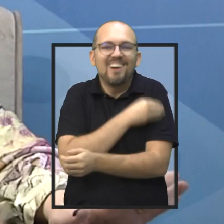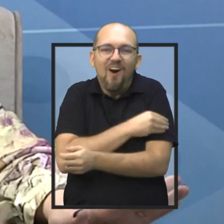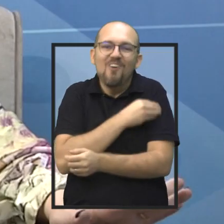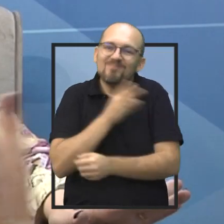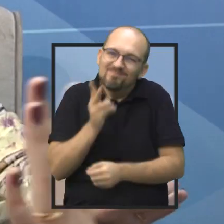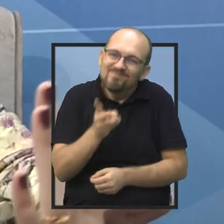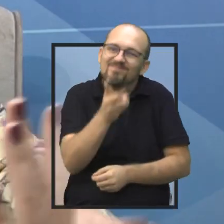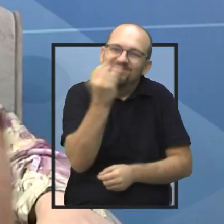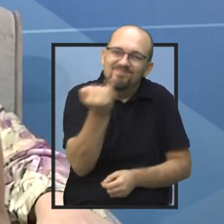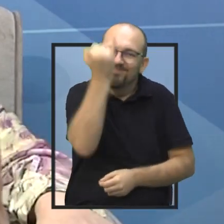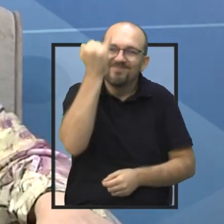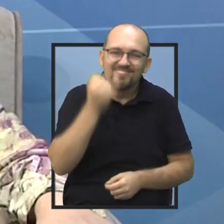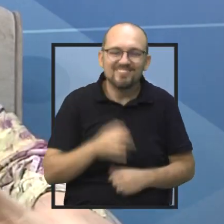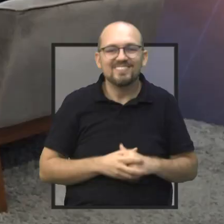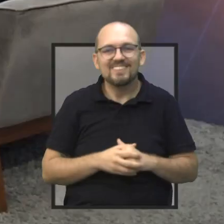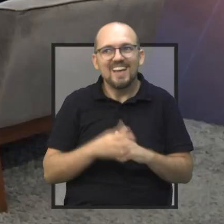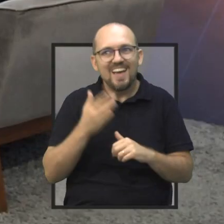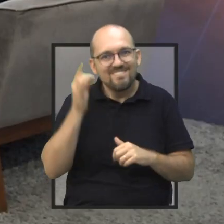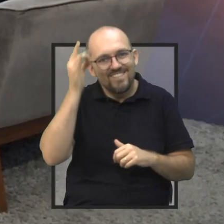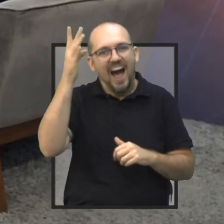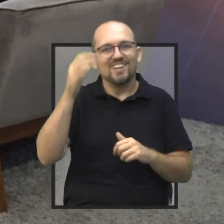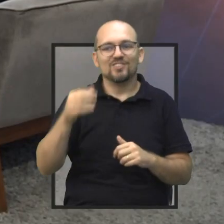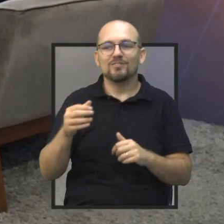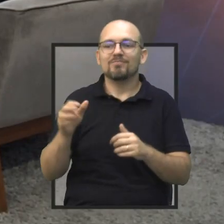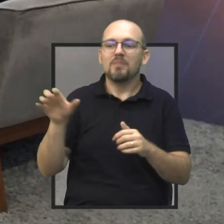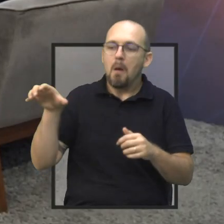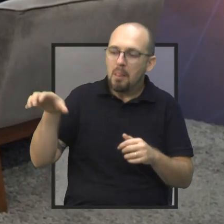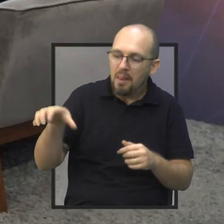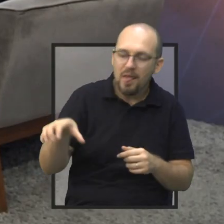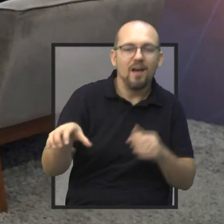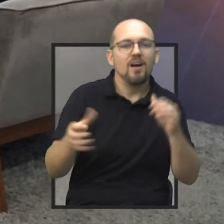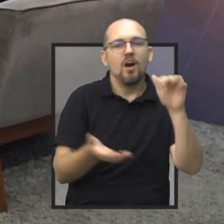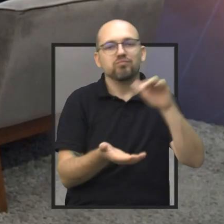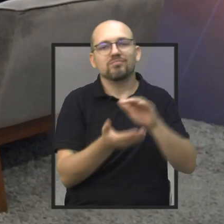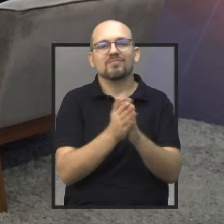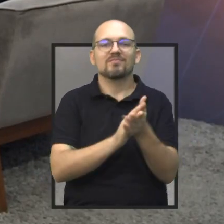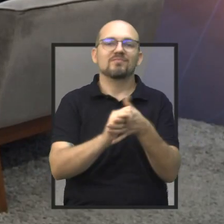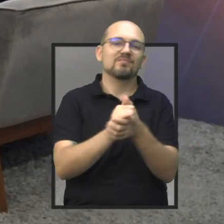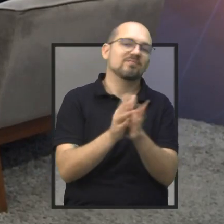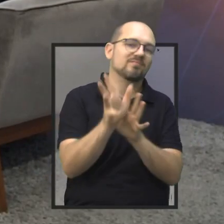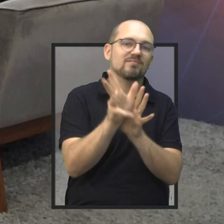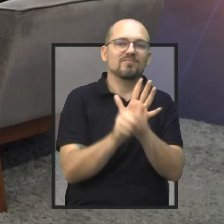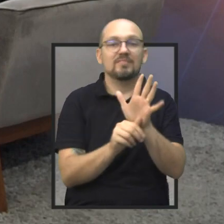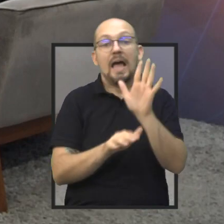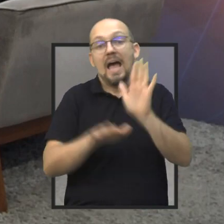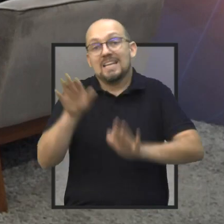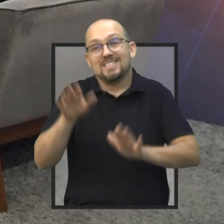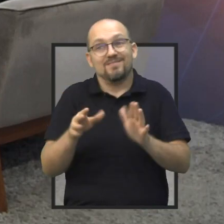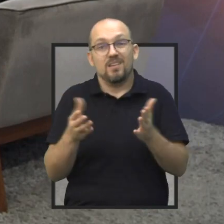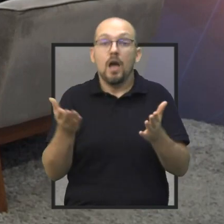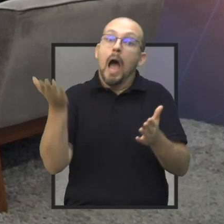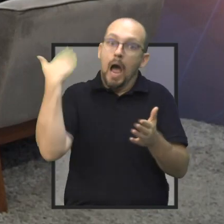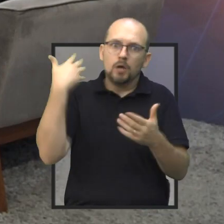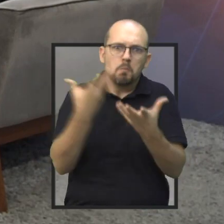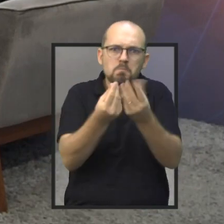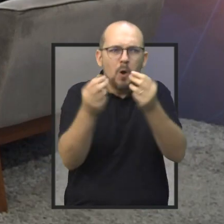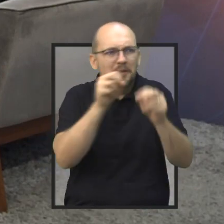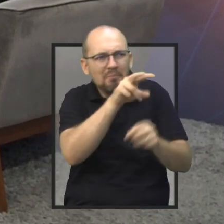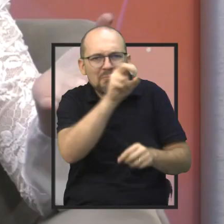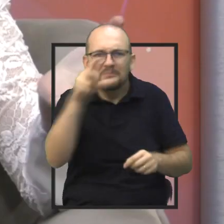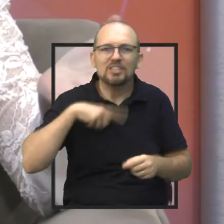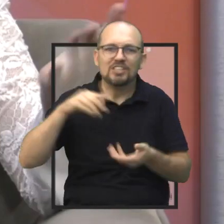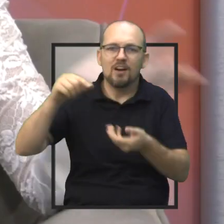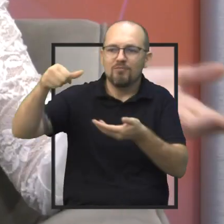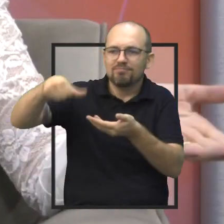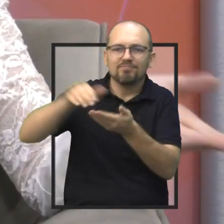agora. Acho que né? É um jeito melhor, mais fácil da gente higienizar, né? Nem sempre a gente está tendo acesso a álcool gel mais como